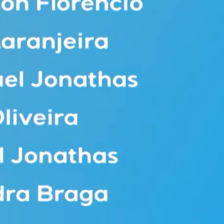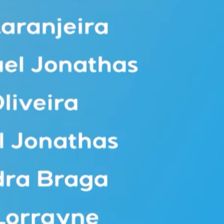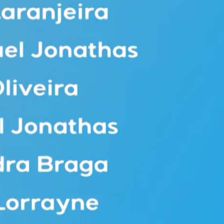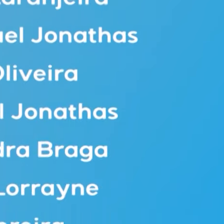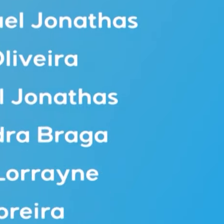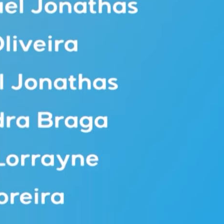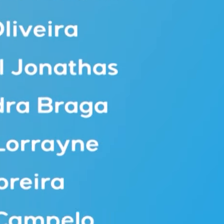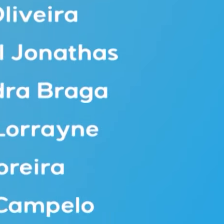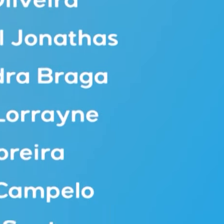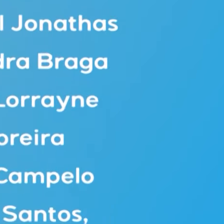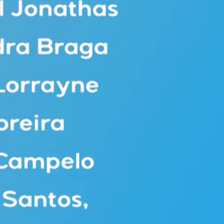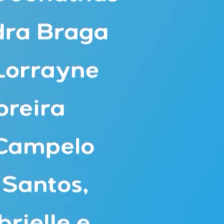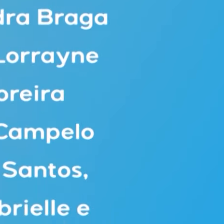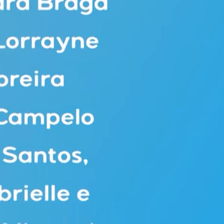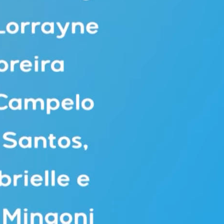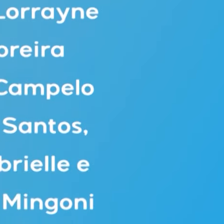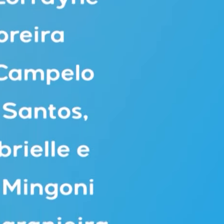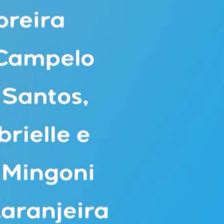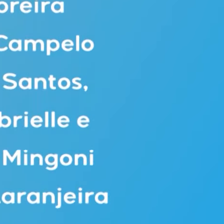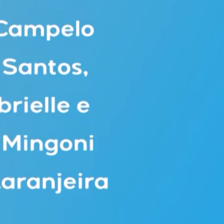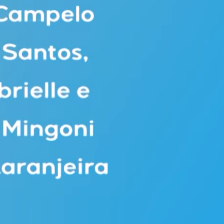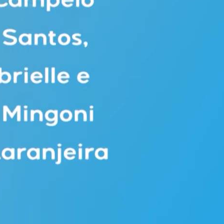E aí